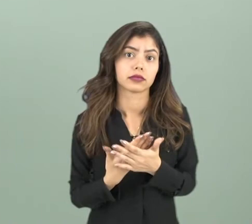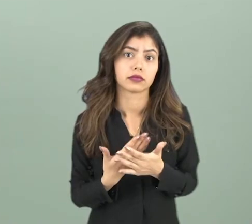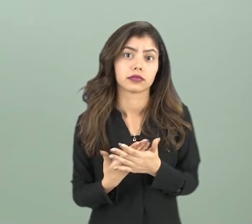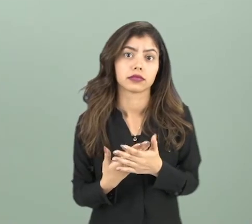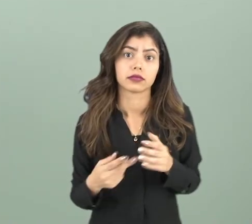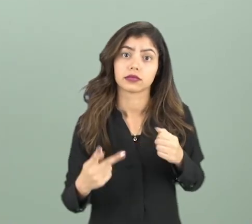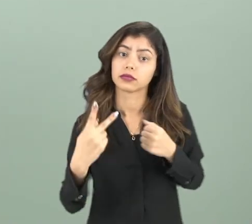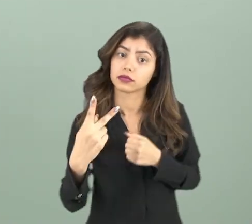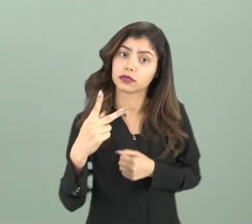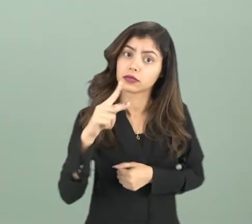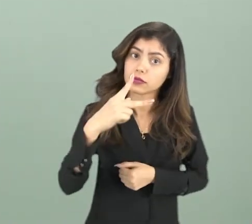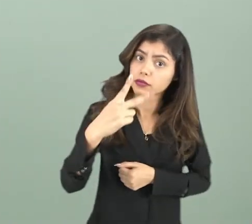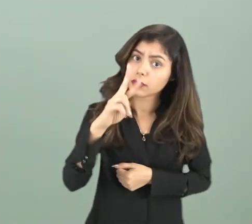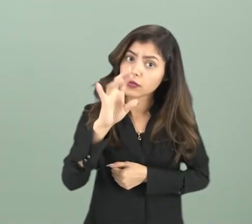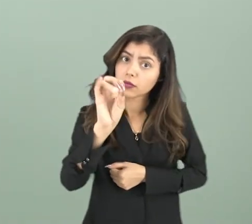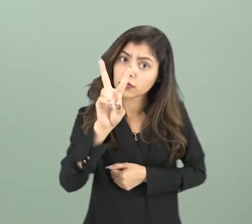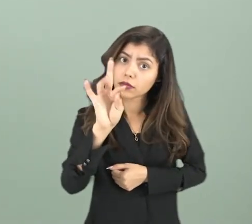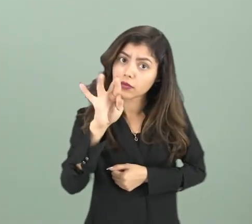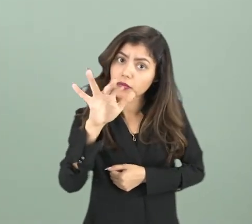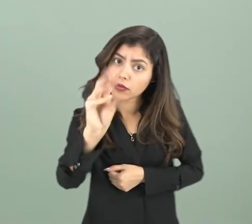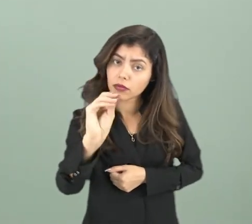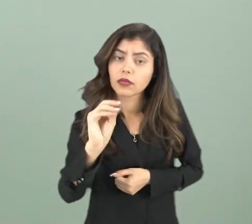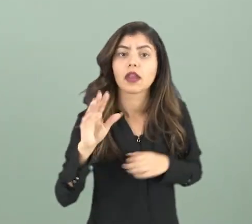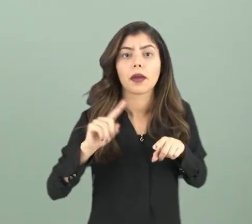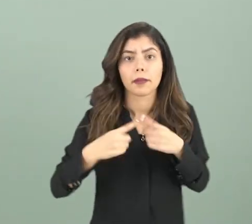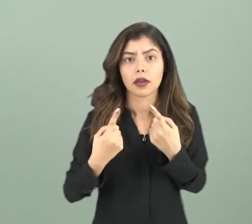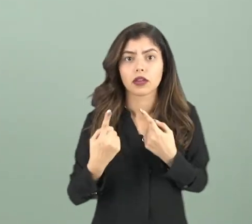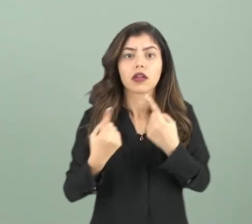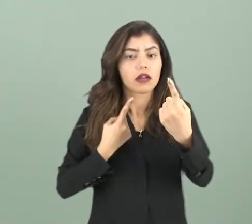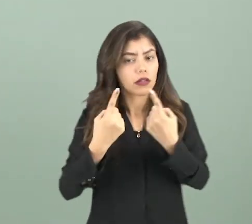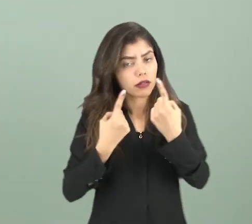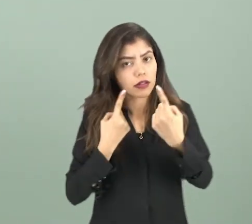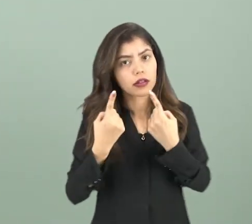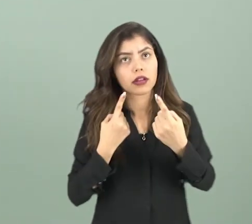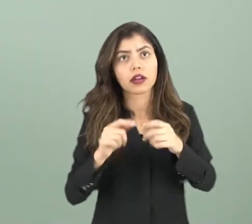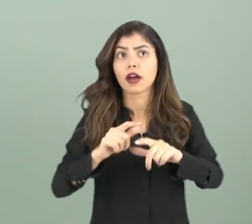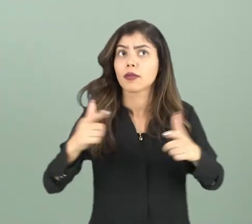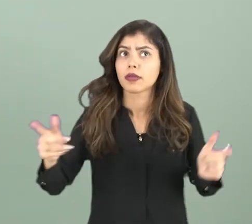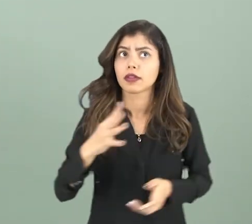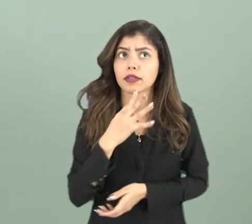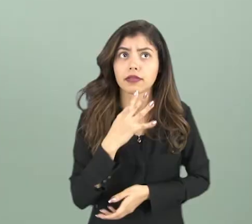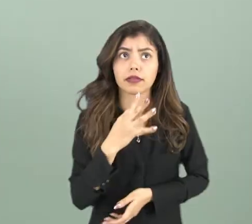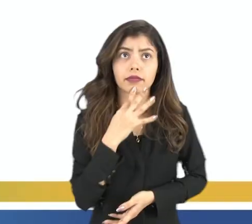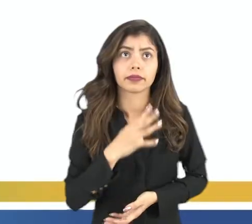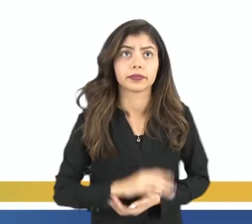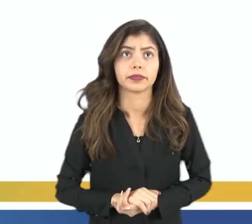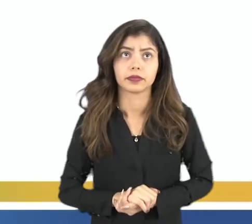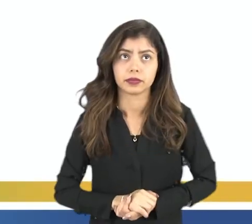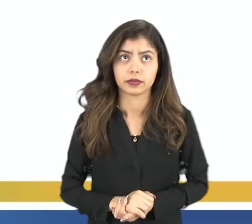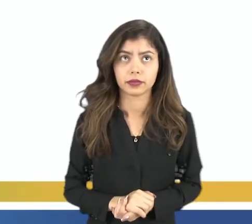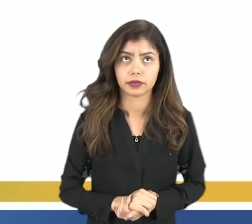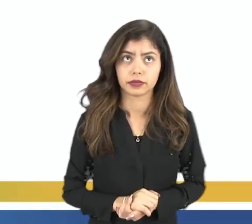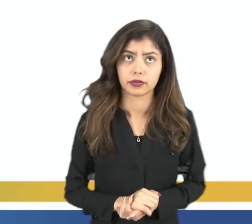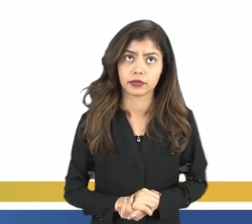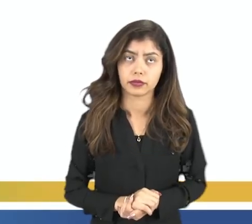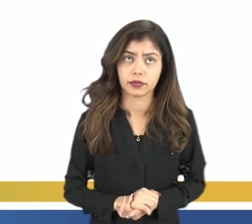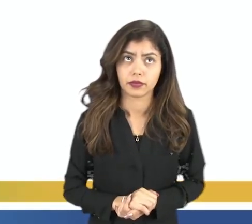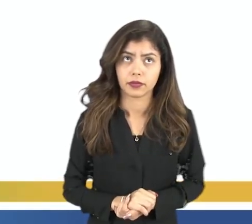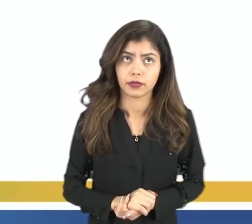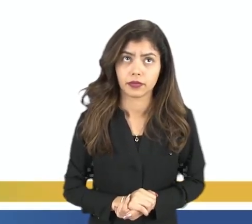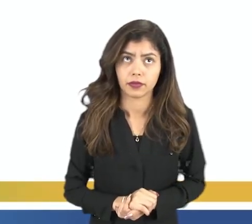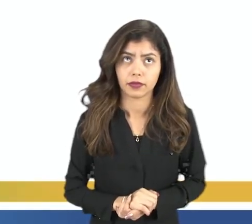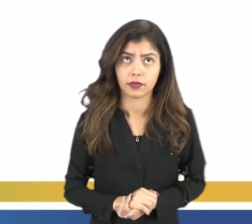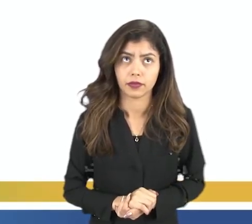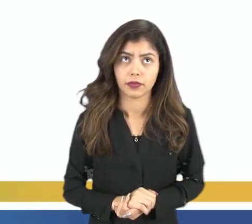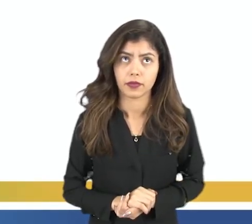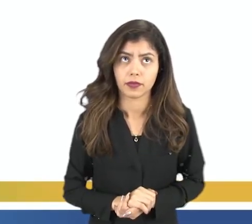trazer um provérbio, mas vou trazer um pequeno vocabulário para você aumentar o seu vocabulário, tá? Parts of the body, que